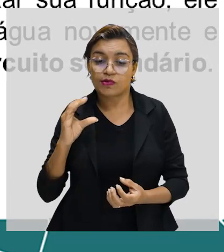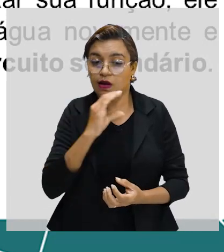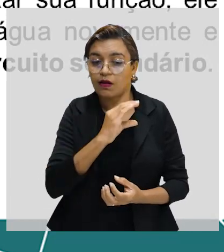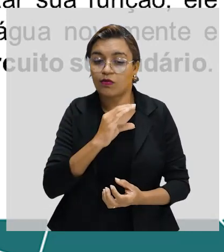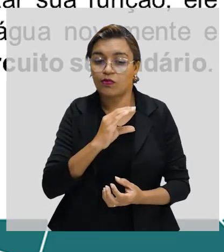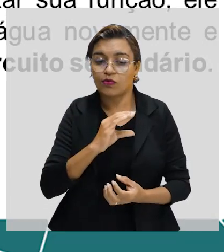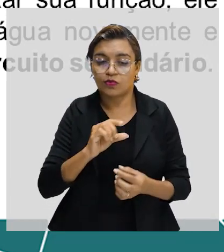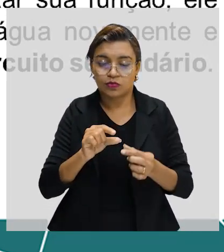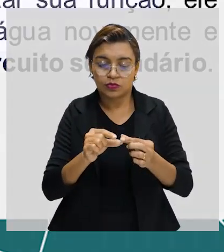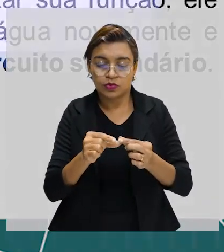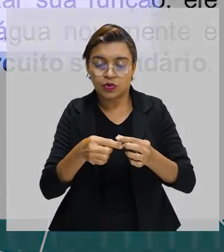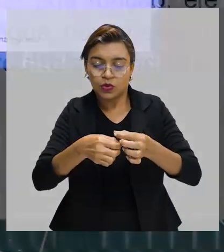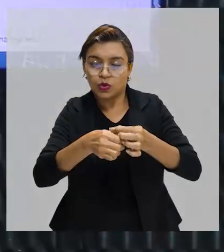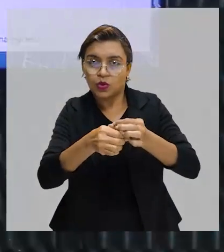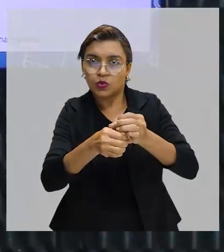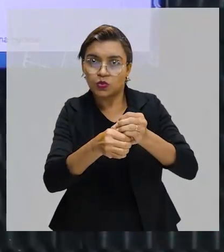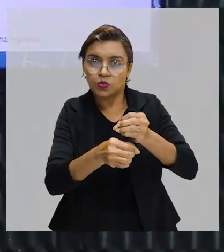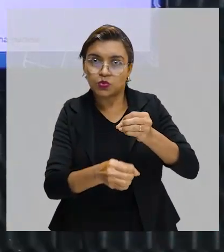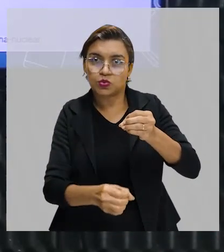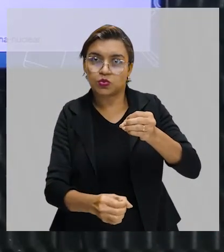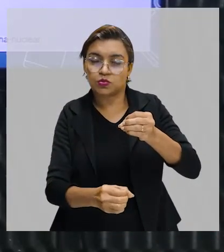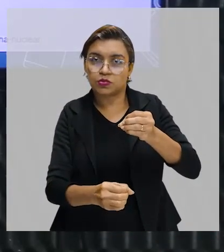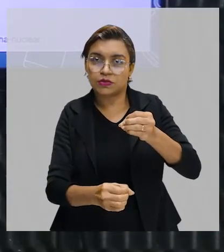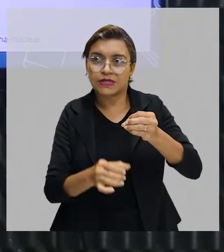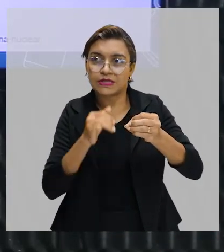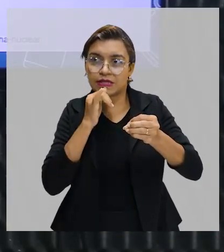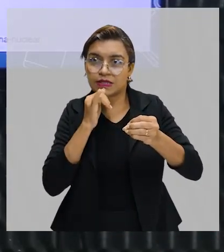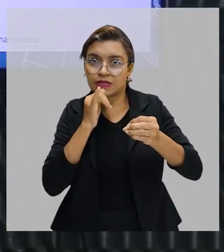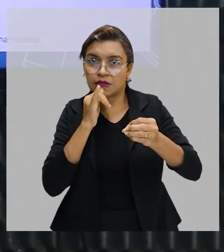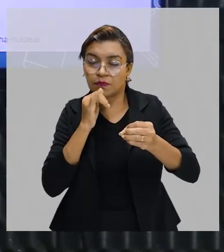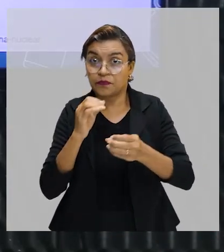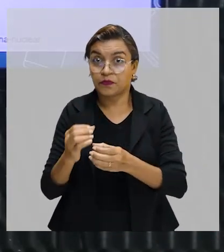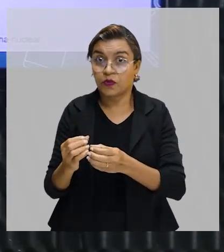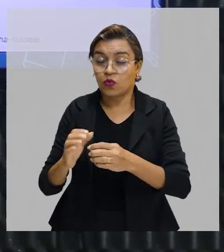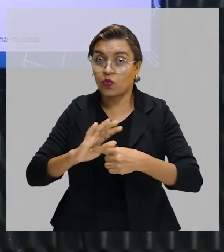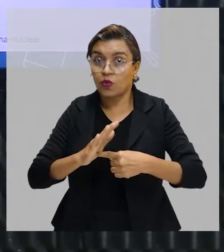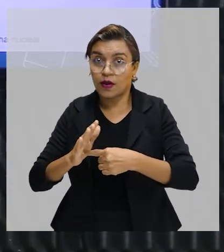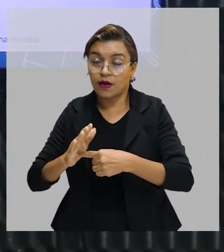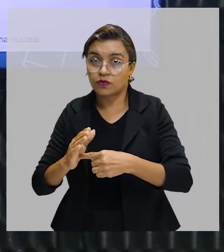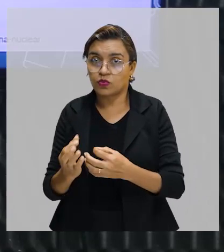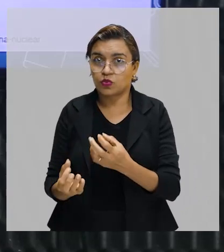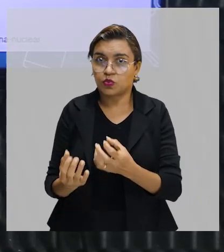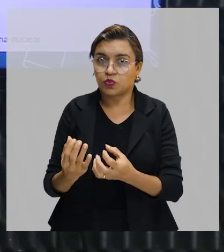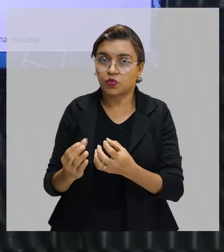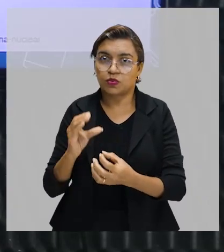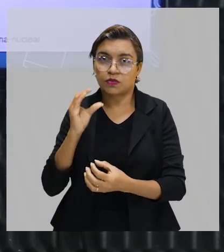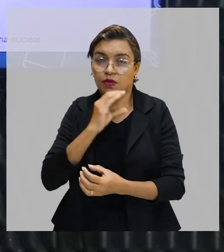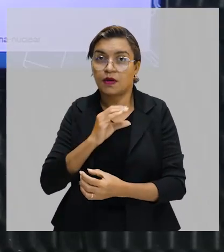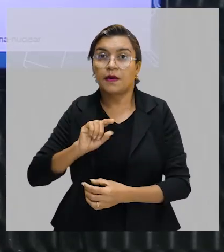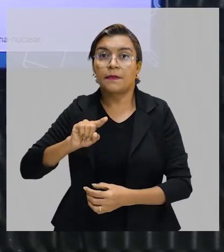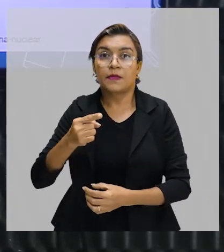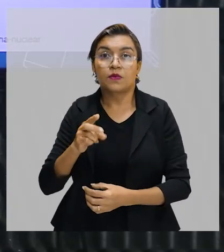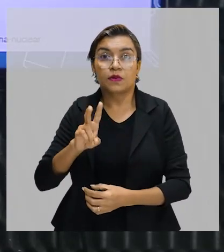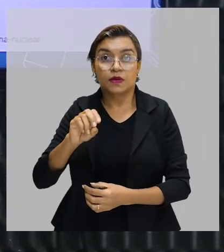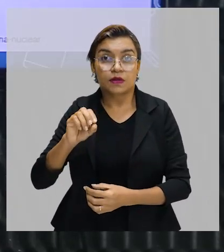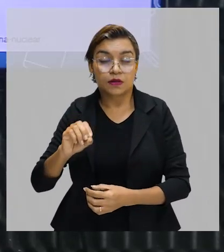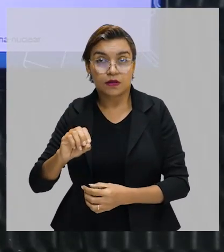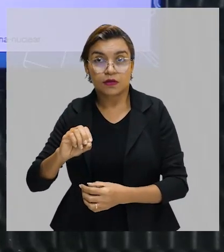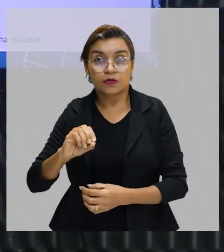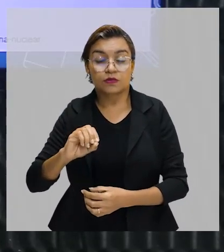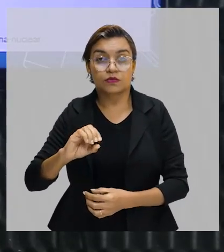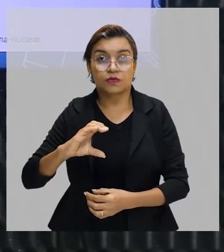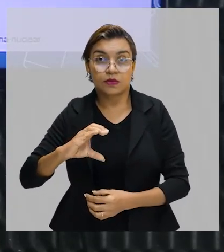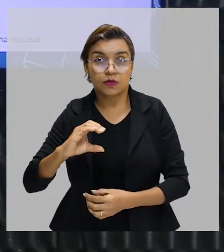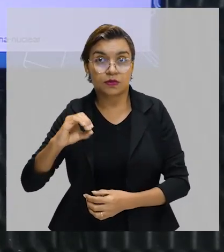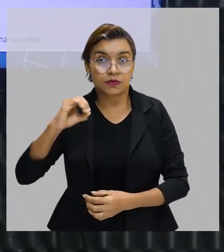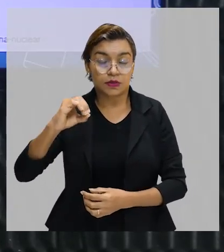extremamente quente, né? Que vem do reator. Então o reator ele aquece uma quantidade de água, certo? A 1.500 graus Celsius, né? E uma pressão